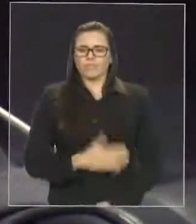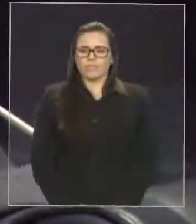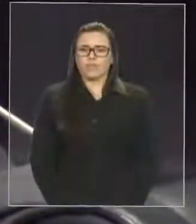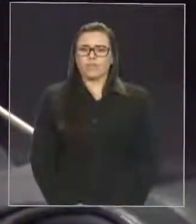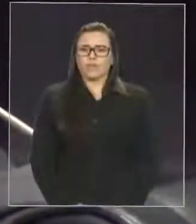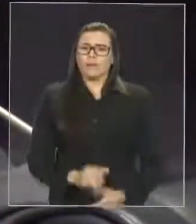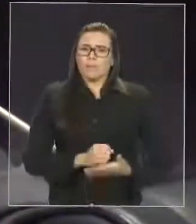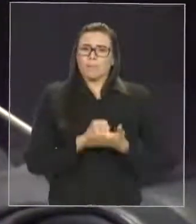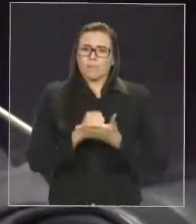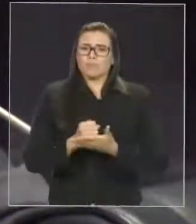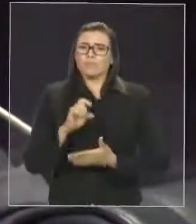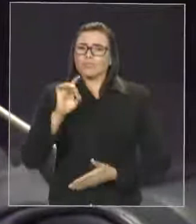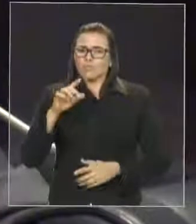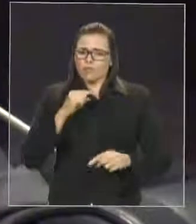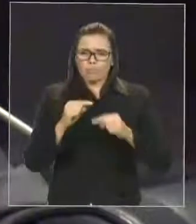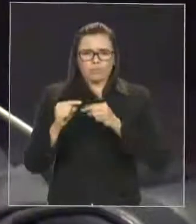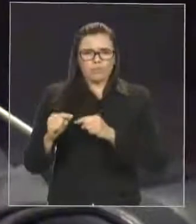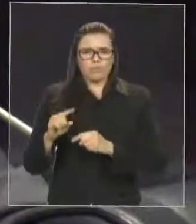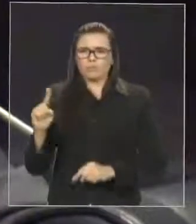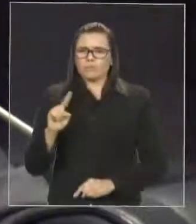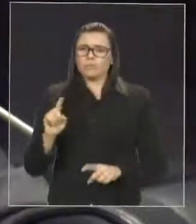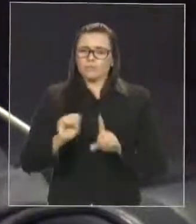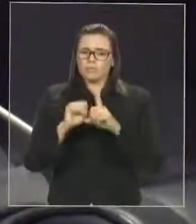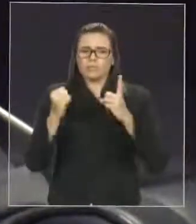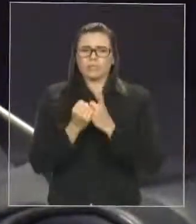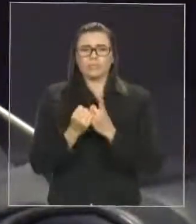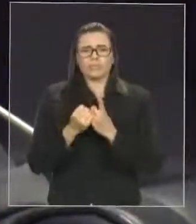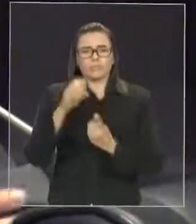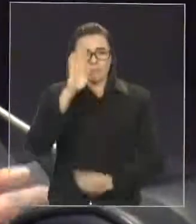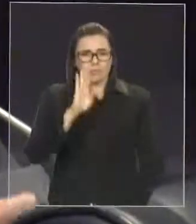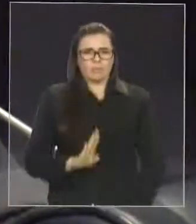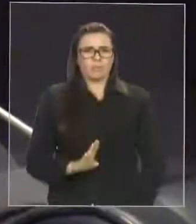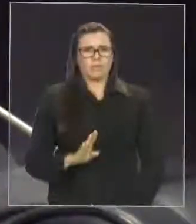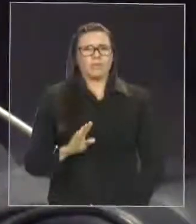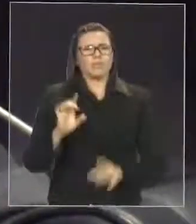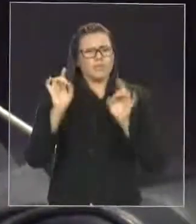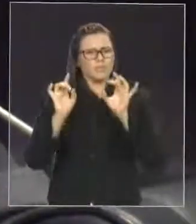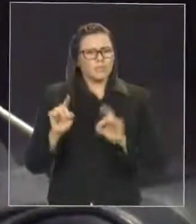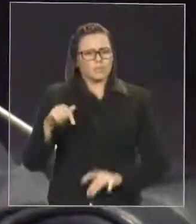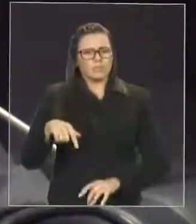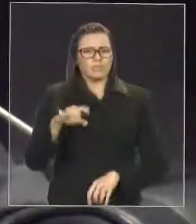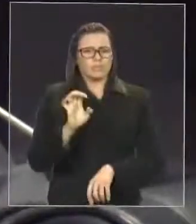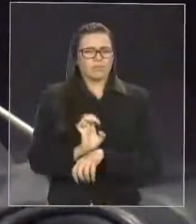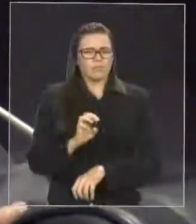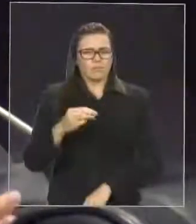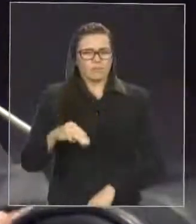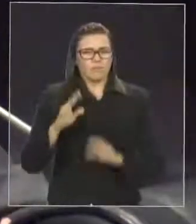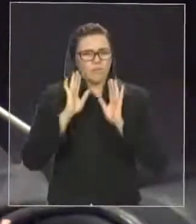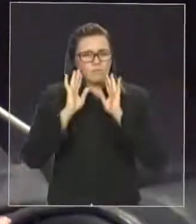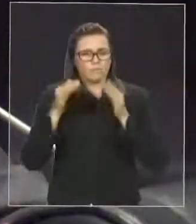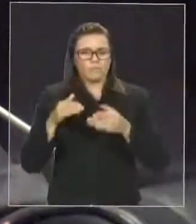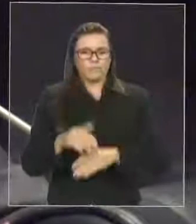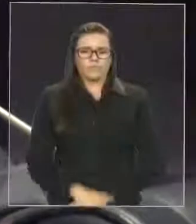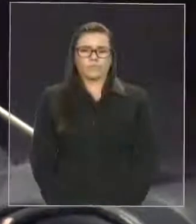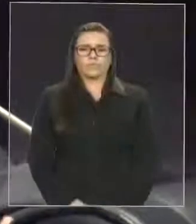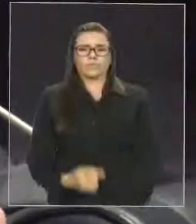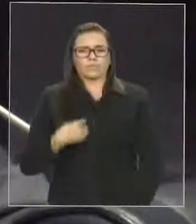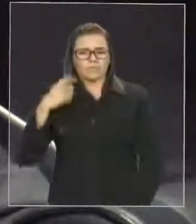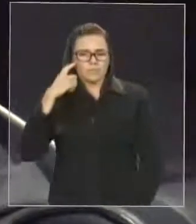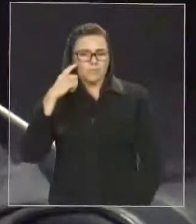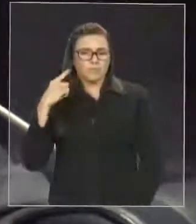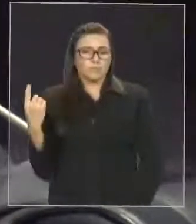brasileira e, em especial, a sociedade maranhense. Acho que hoje tivemos uma grande oportunidade de estarmos discutindo realmente